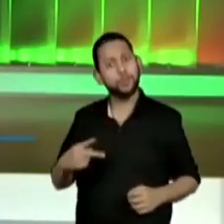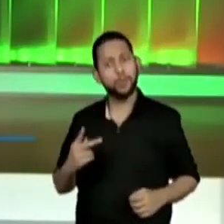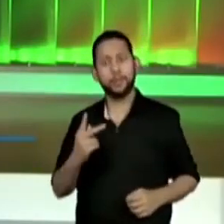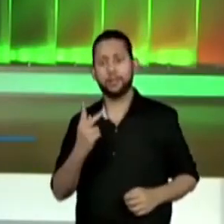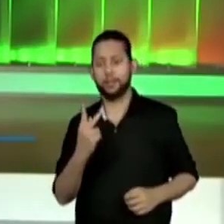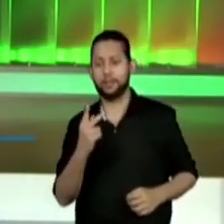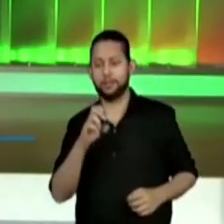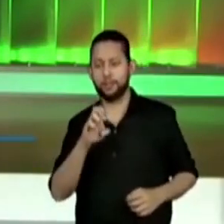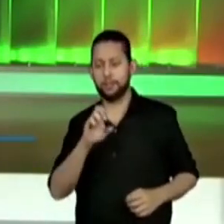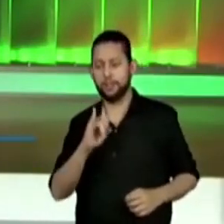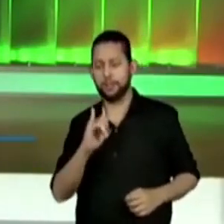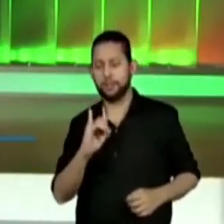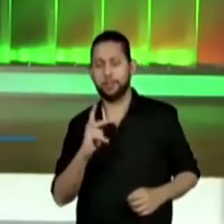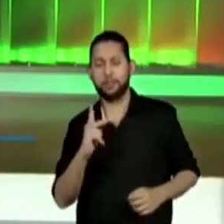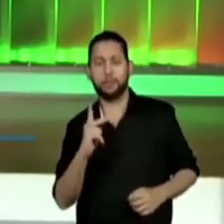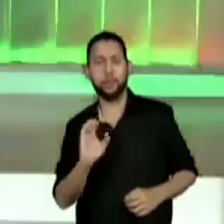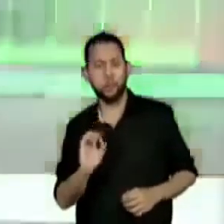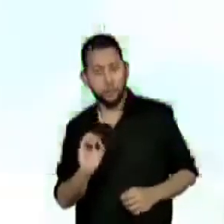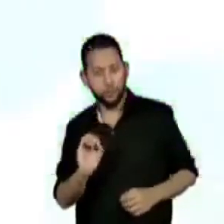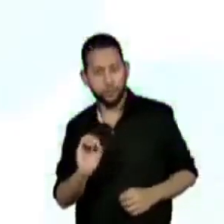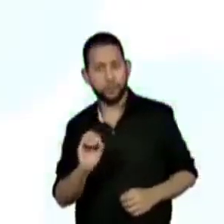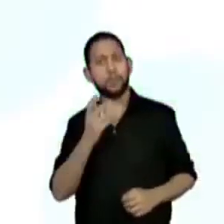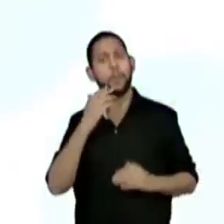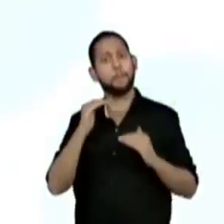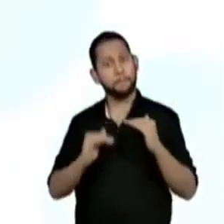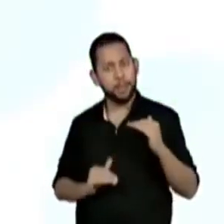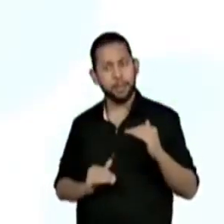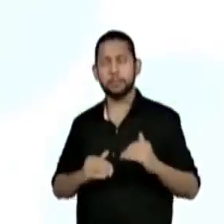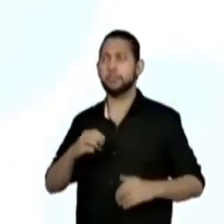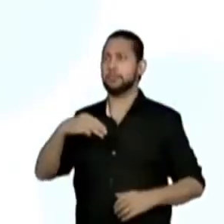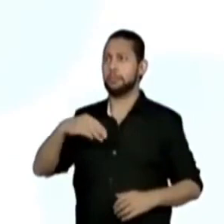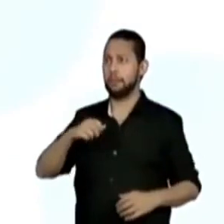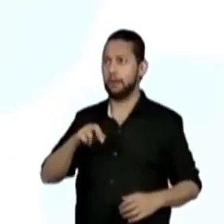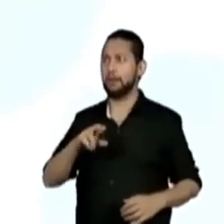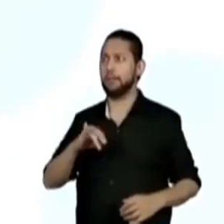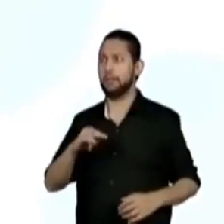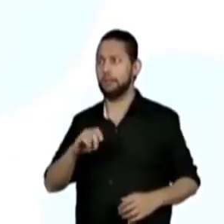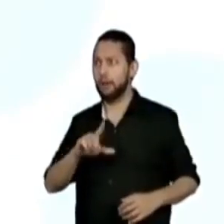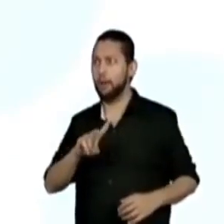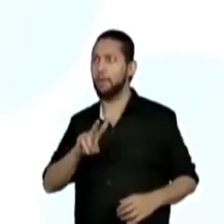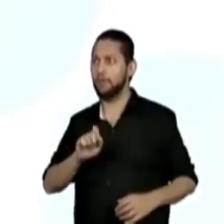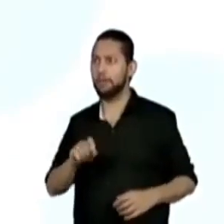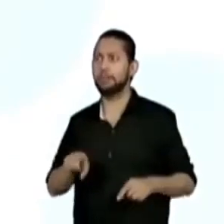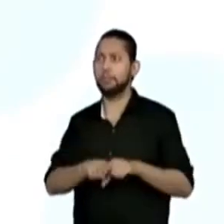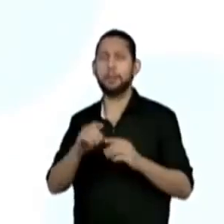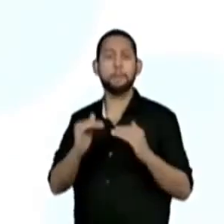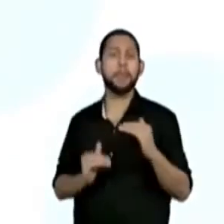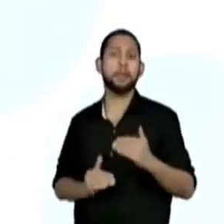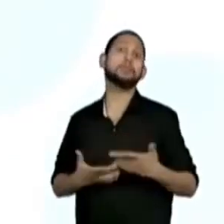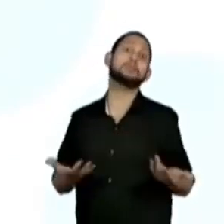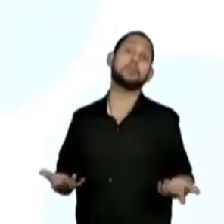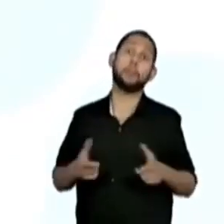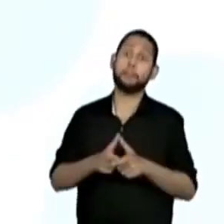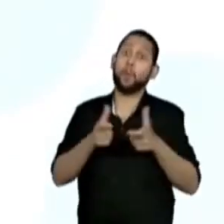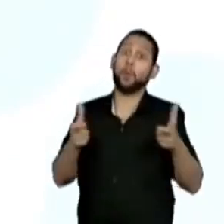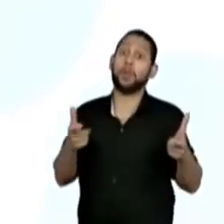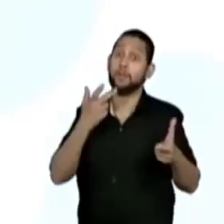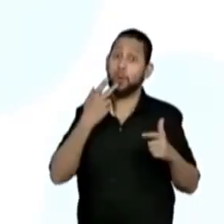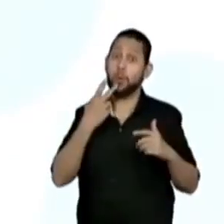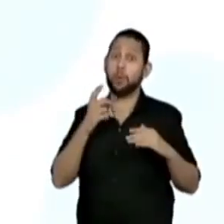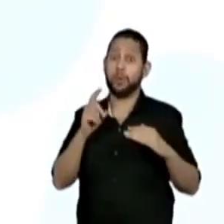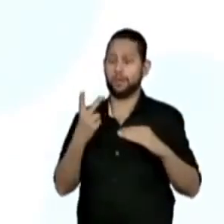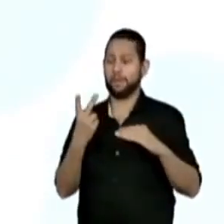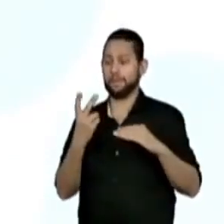e mar também disseram menos Ok completamos então A grande maioria disse que era mais de